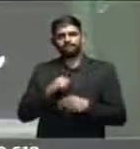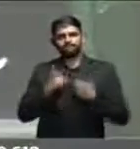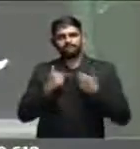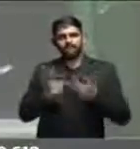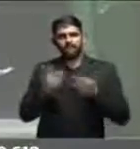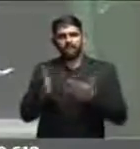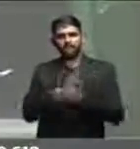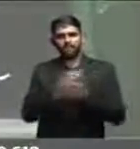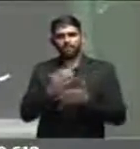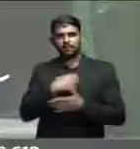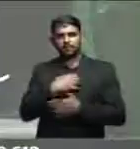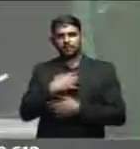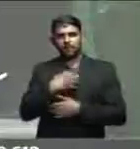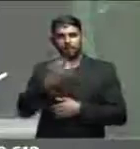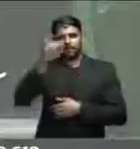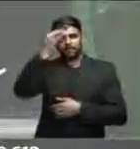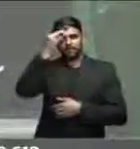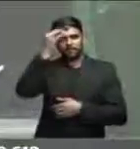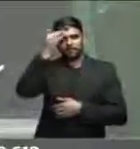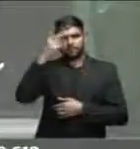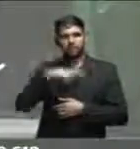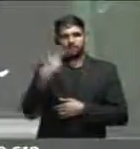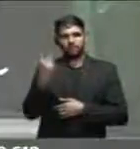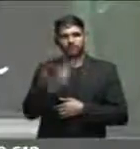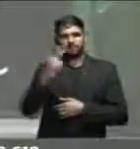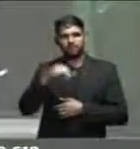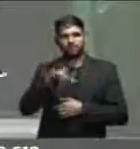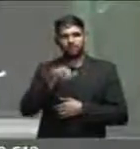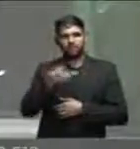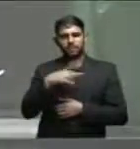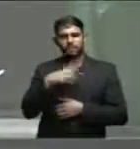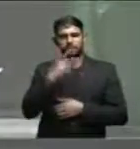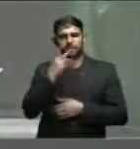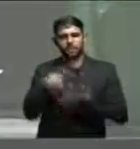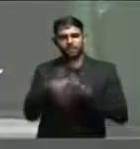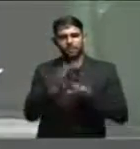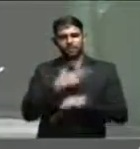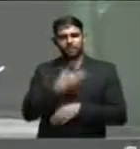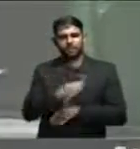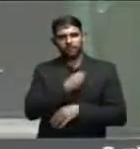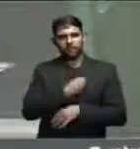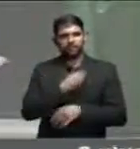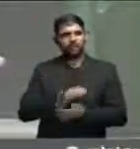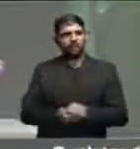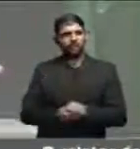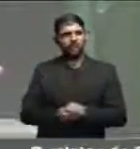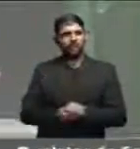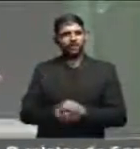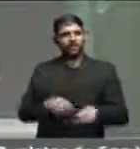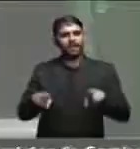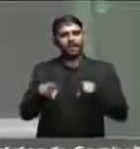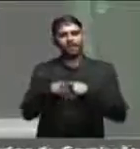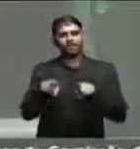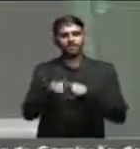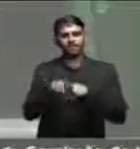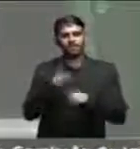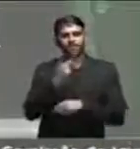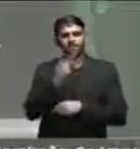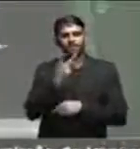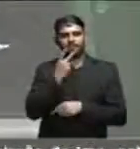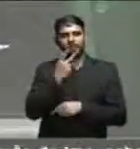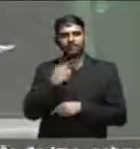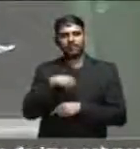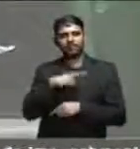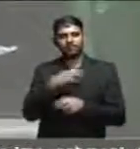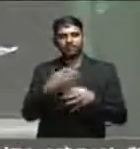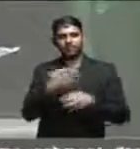em conformidade com a minha consciência e com os valores morais que orientam a minha vida. Confesso, porém, que